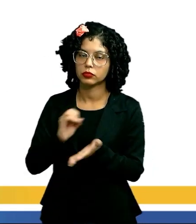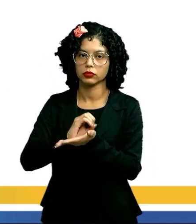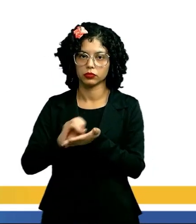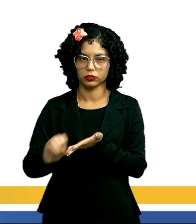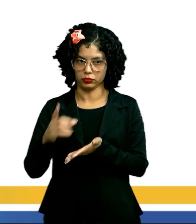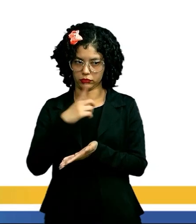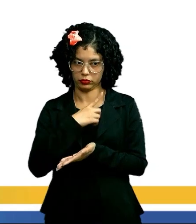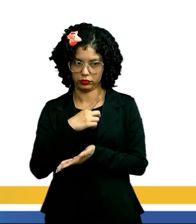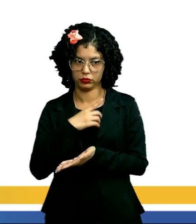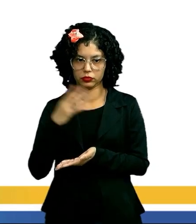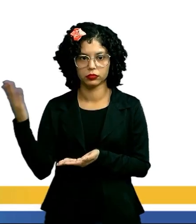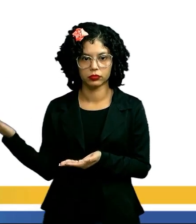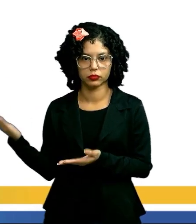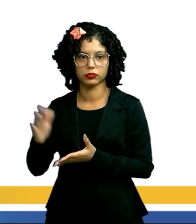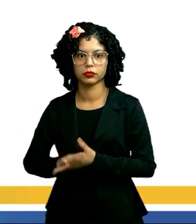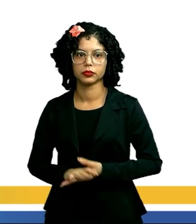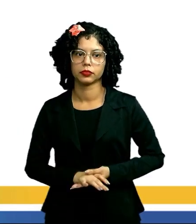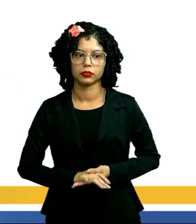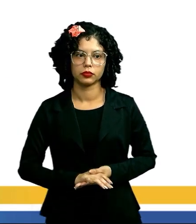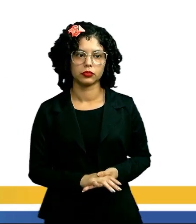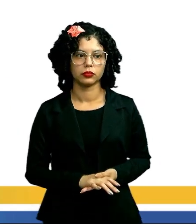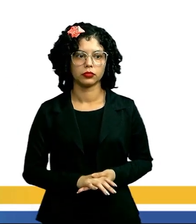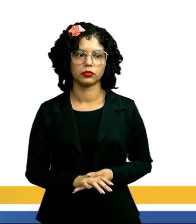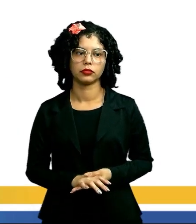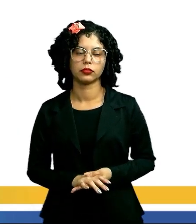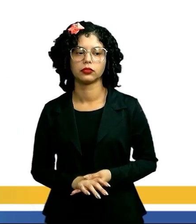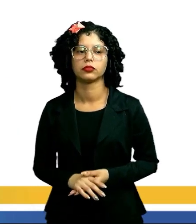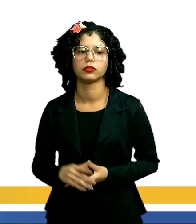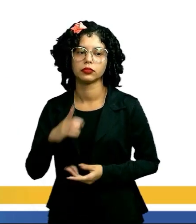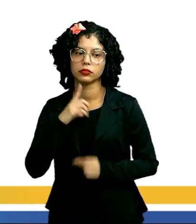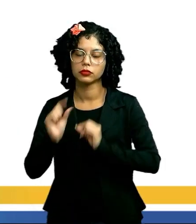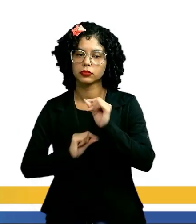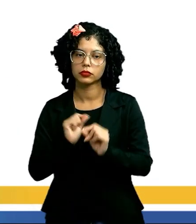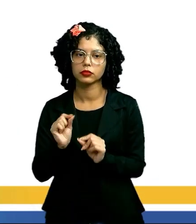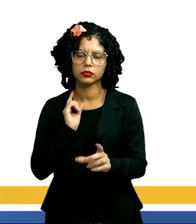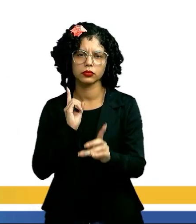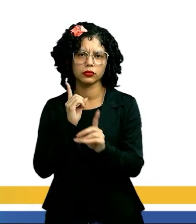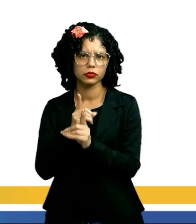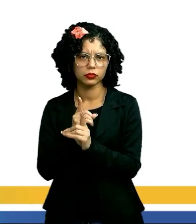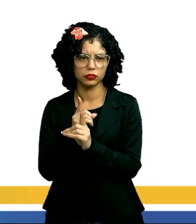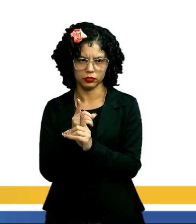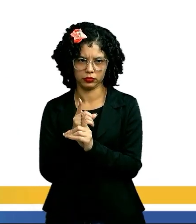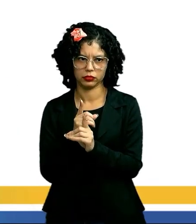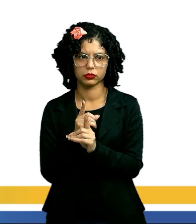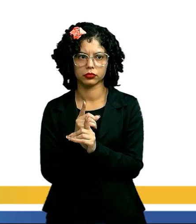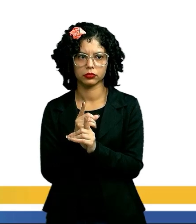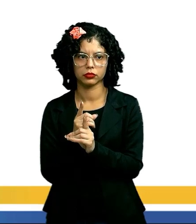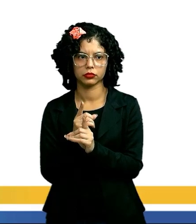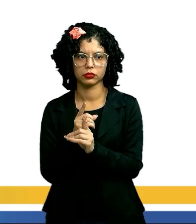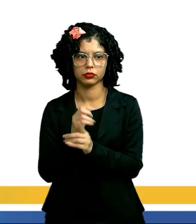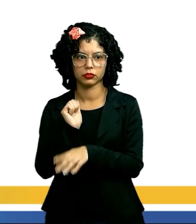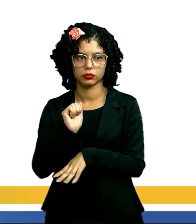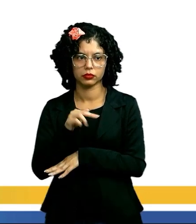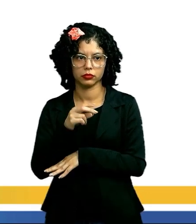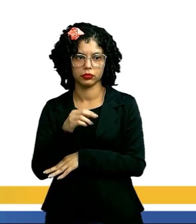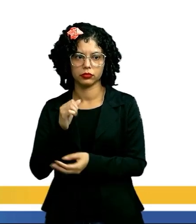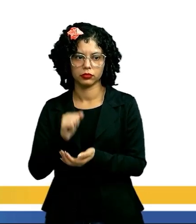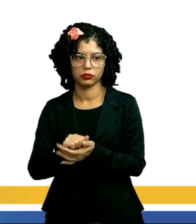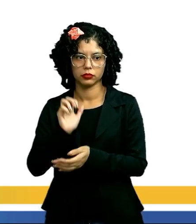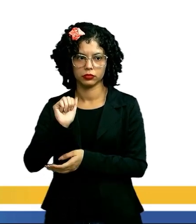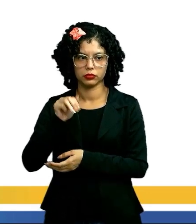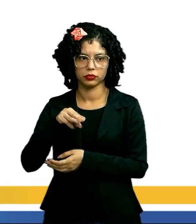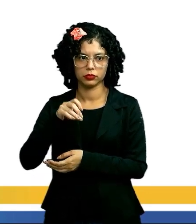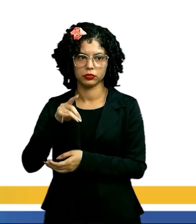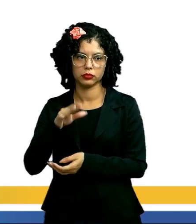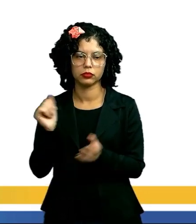orgânicas que tem nessa molécula, ok? Então, nessa molécula, o que é que nós podemos encontrar? Na molécula da ampicilina, nós temos